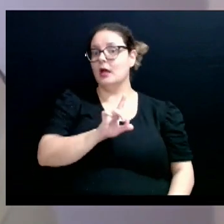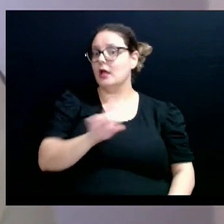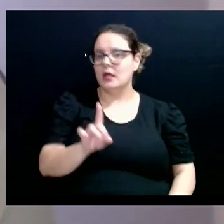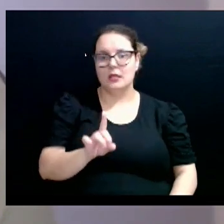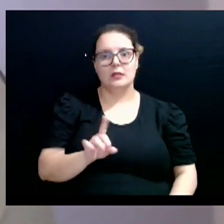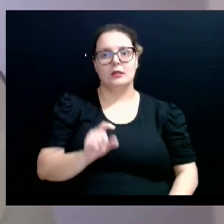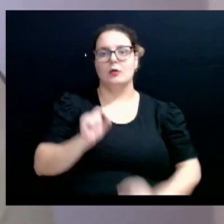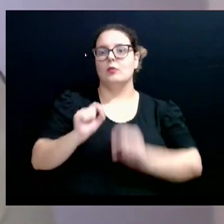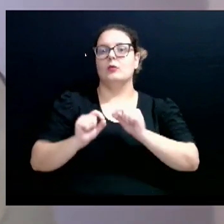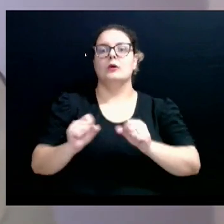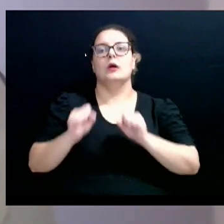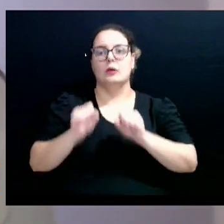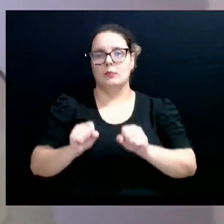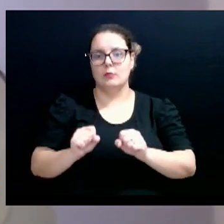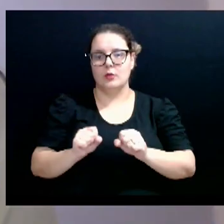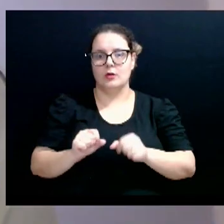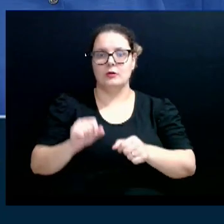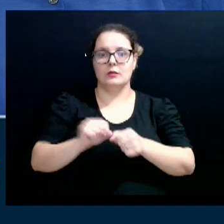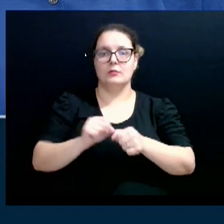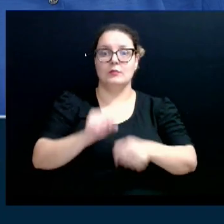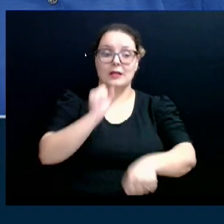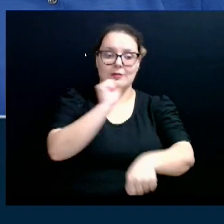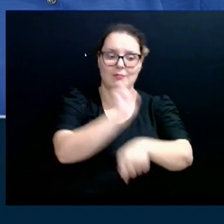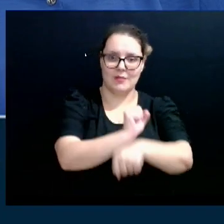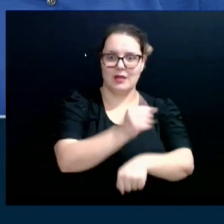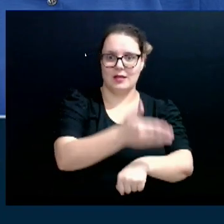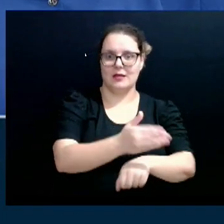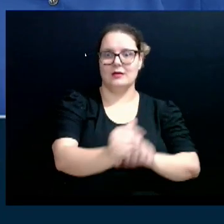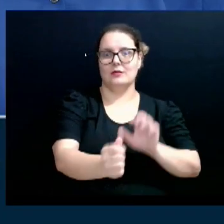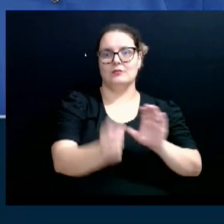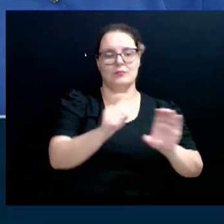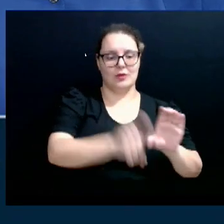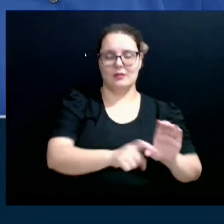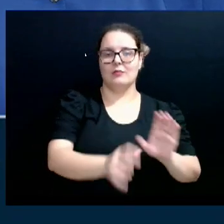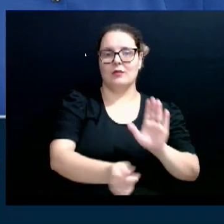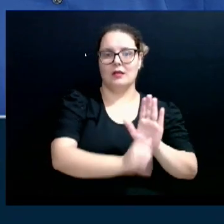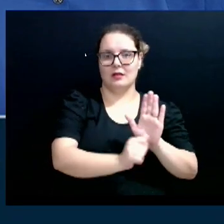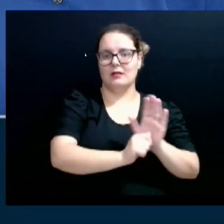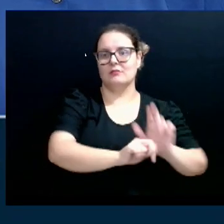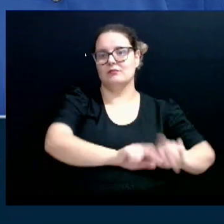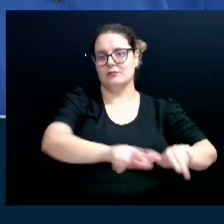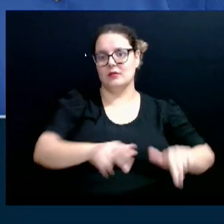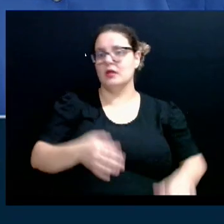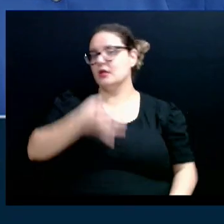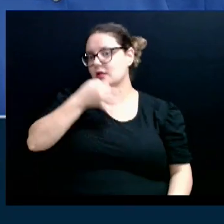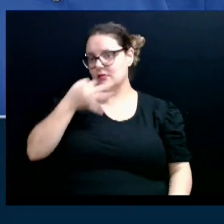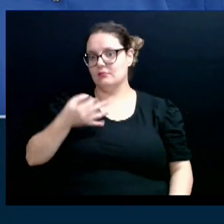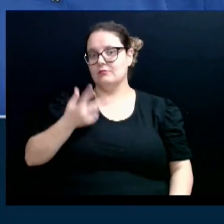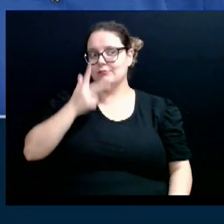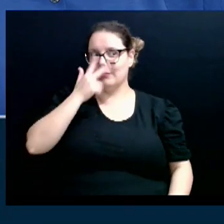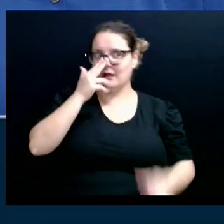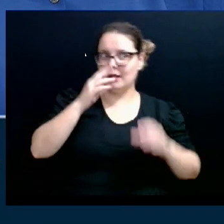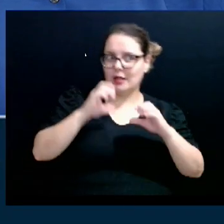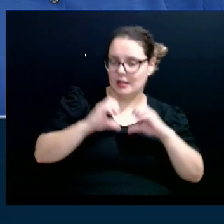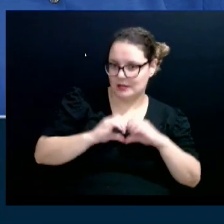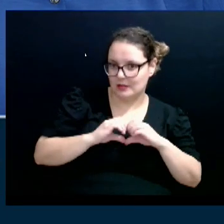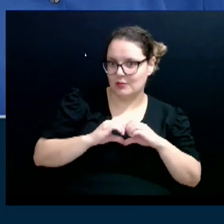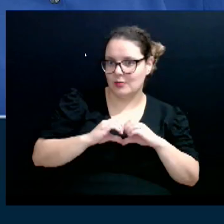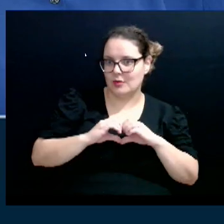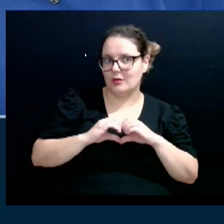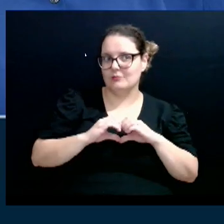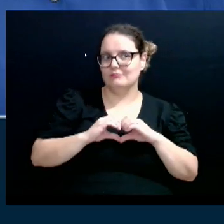que ele pare a dependência. Excelente, né? Parece amor, né? Mas é um